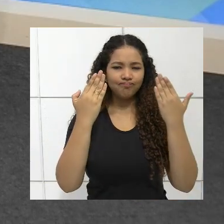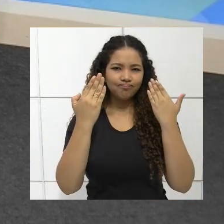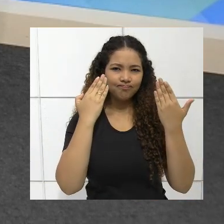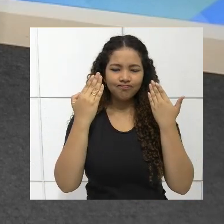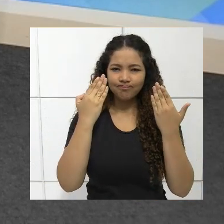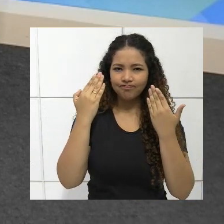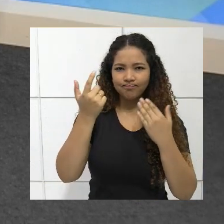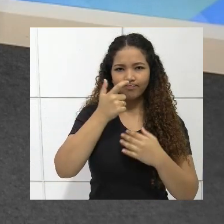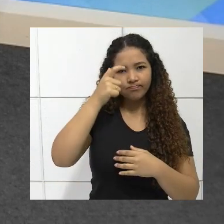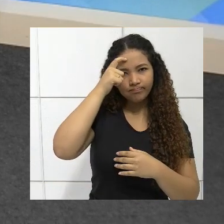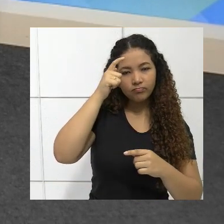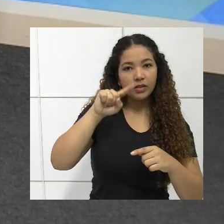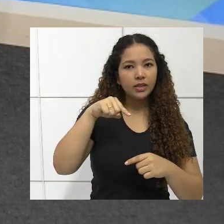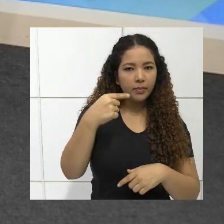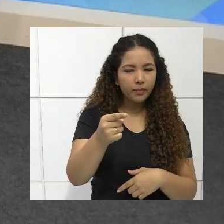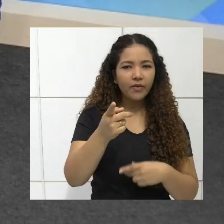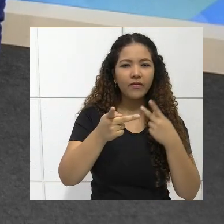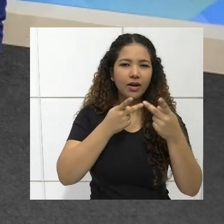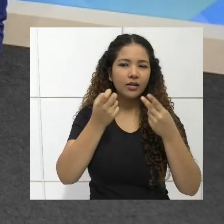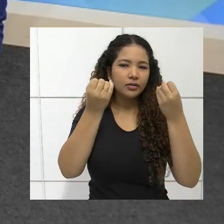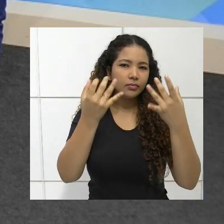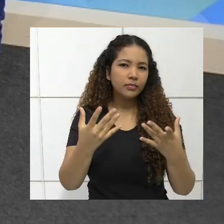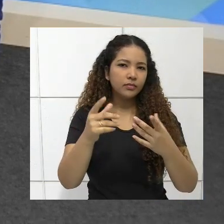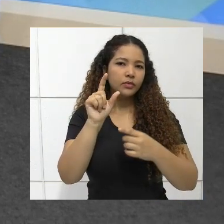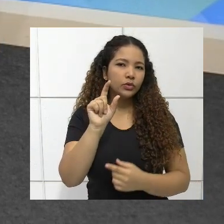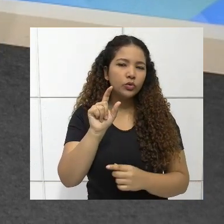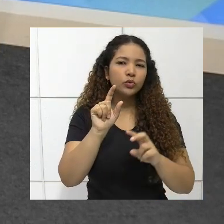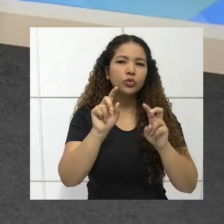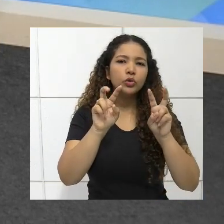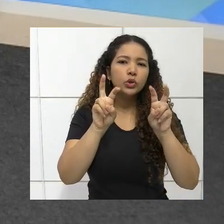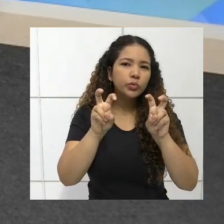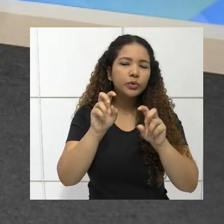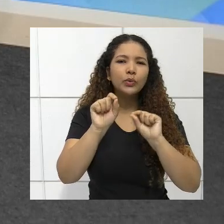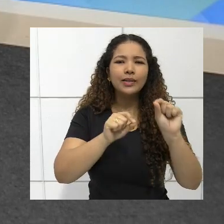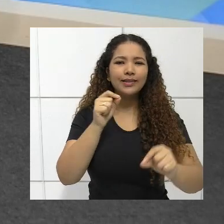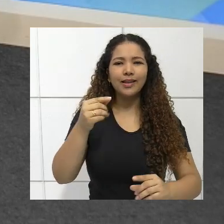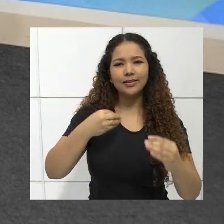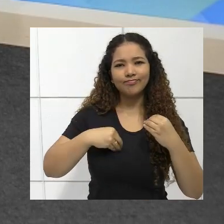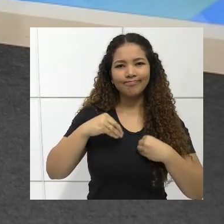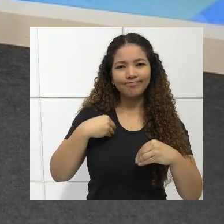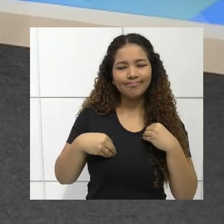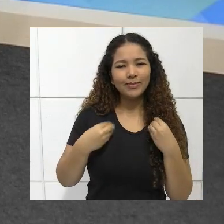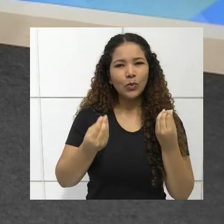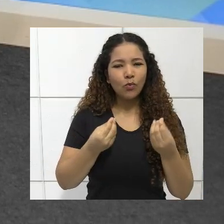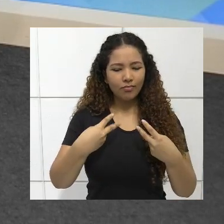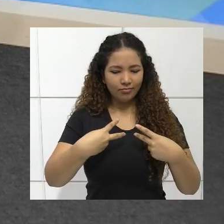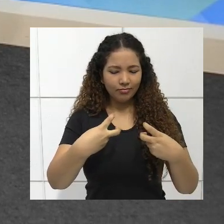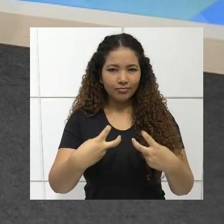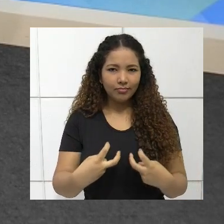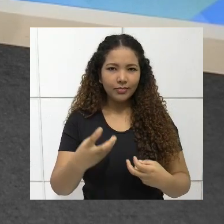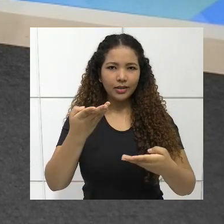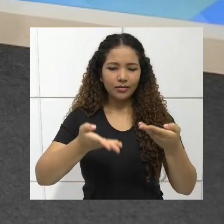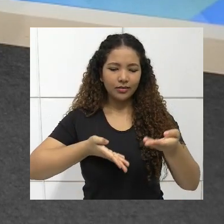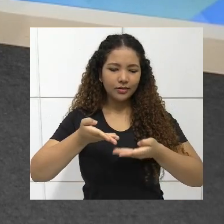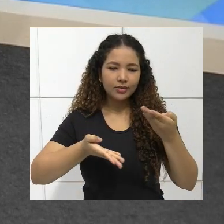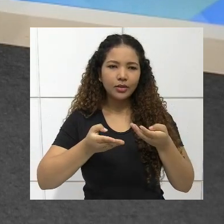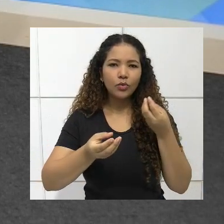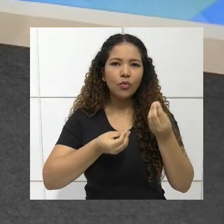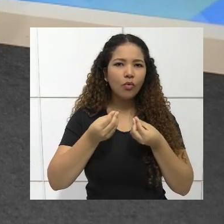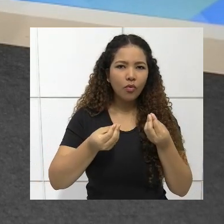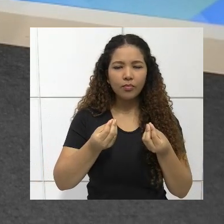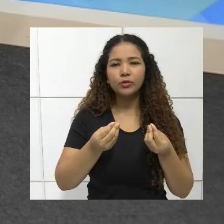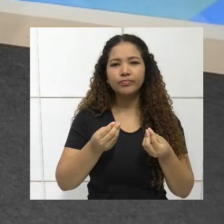mental. Daqui a pouquinho ela vai estar explicando para a gente acerca da depressão, como identificar, né, todos os cuidados, tratamento, enfim, uma